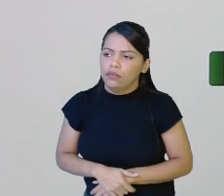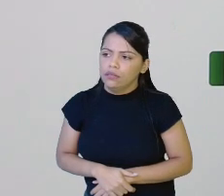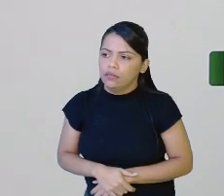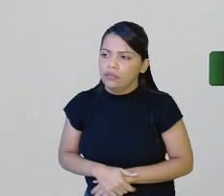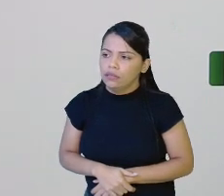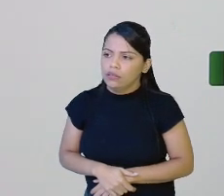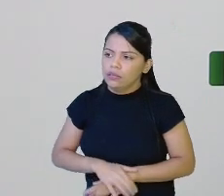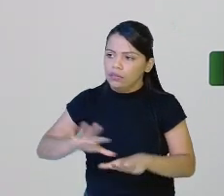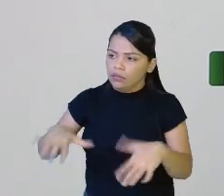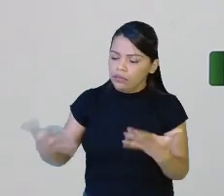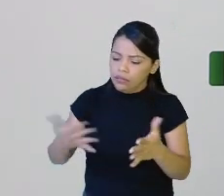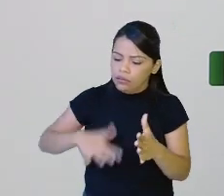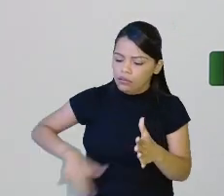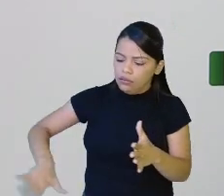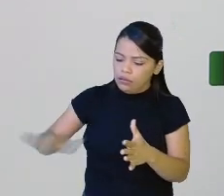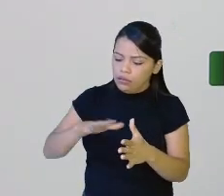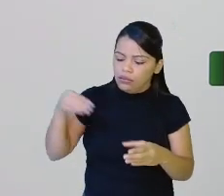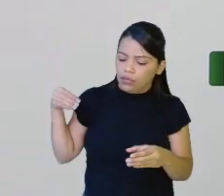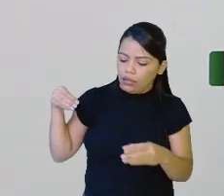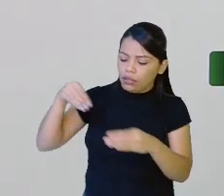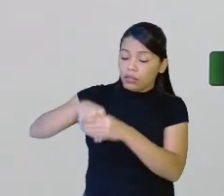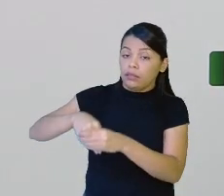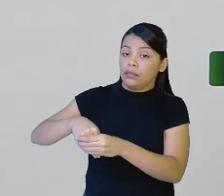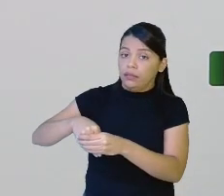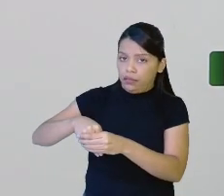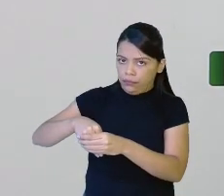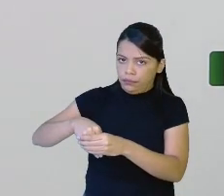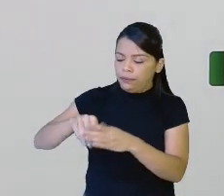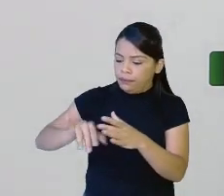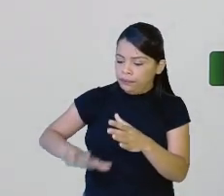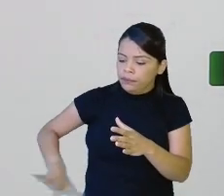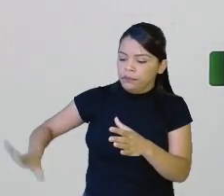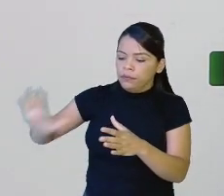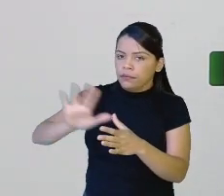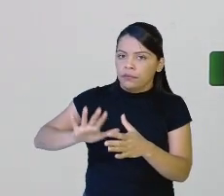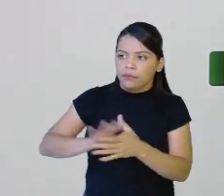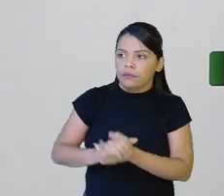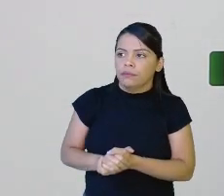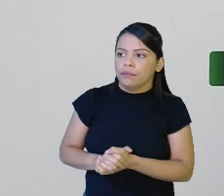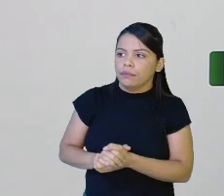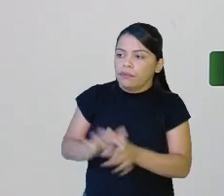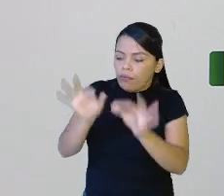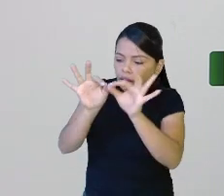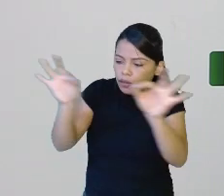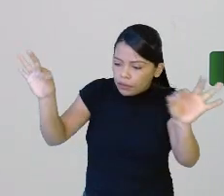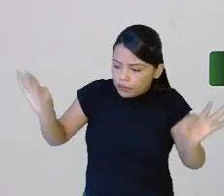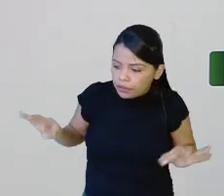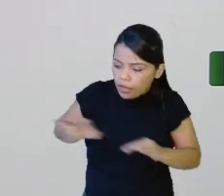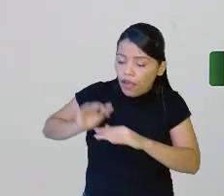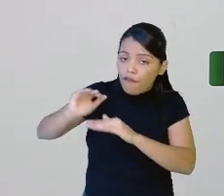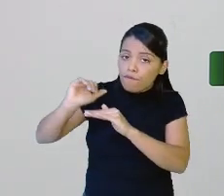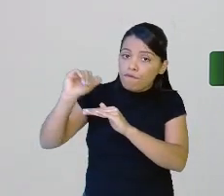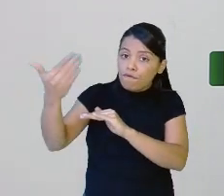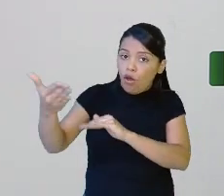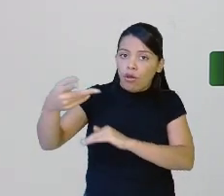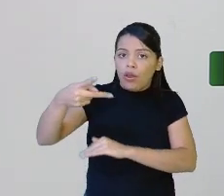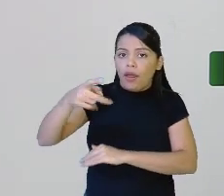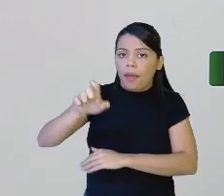parte de dentro, ó. A minha parte de dentro é a minha área. Perímetro, contorno,